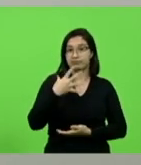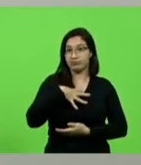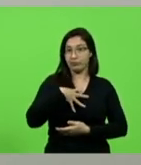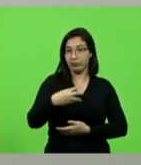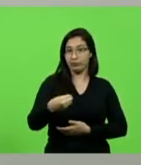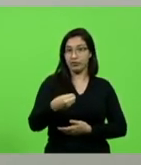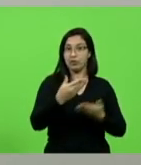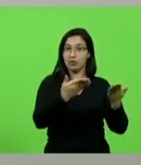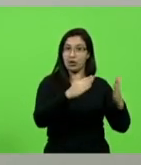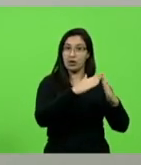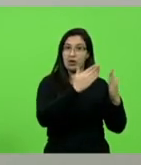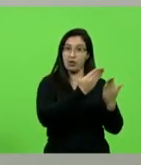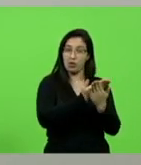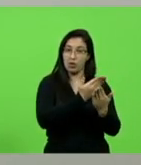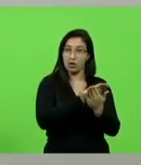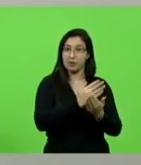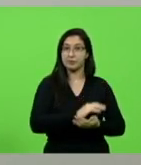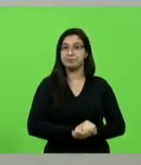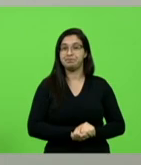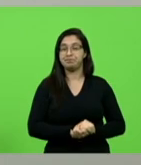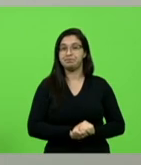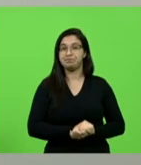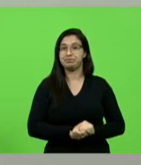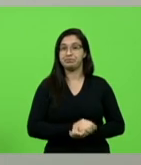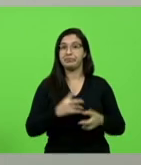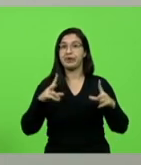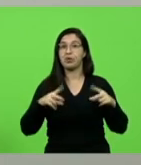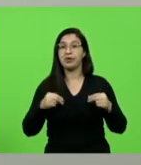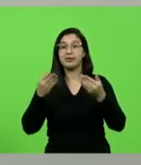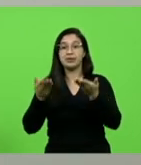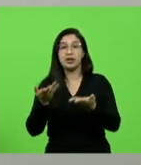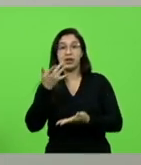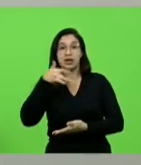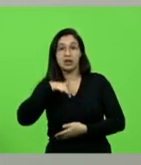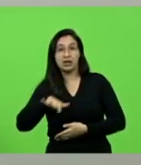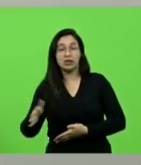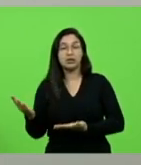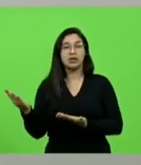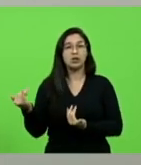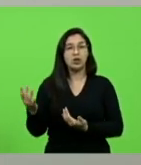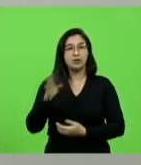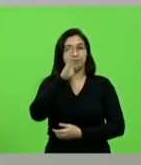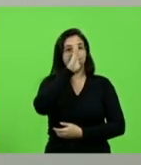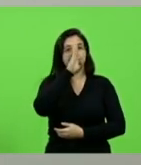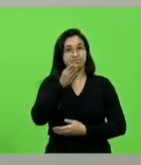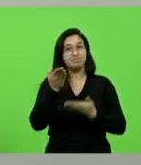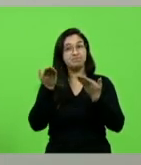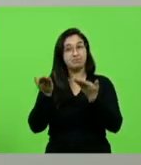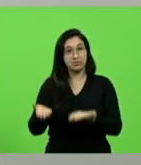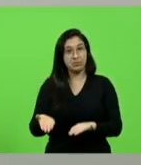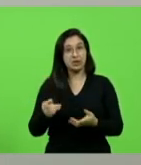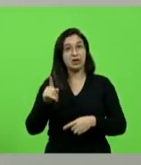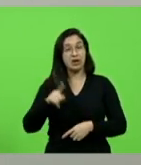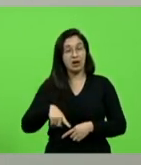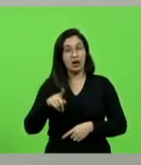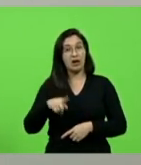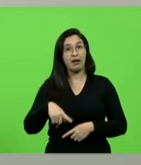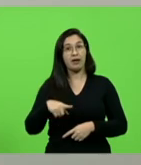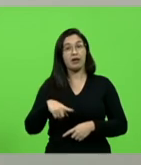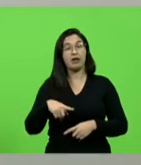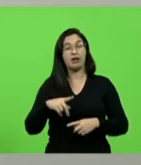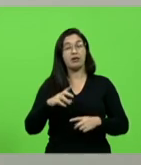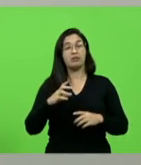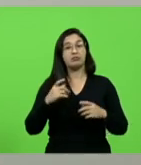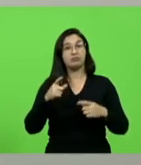marco, reconhecendo a criança e o adolescente, principalmente, como cidadão sujeito de direitos, e que tem,